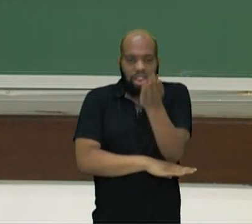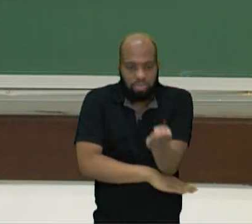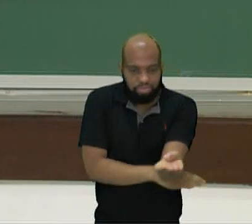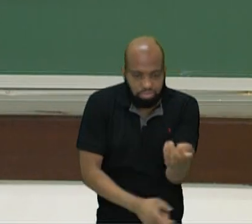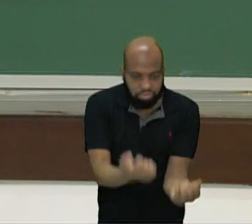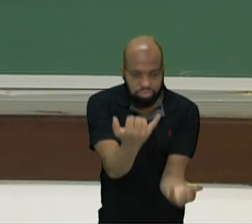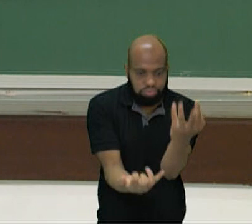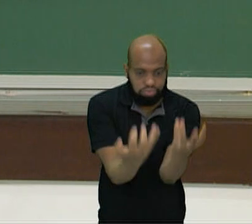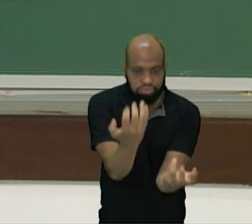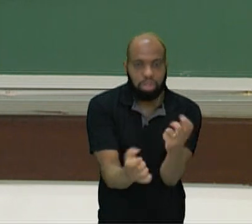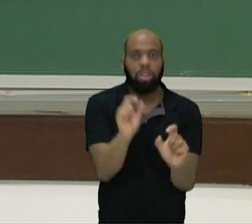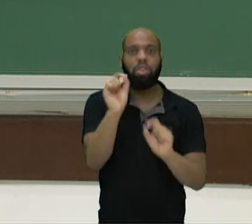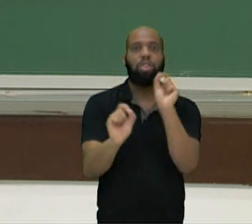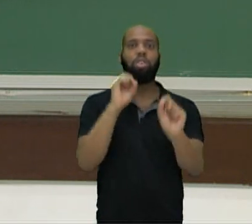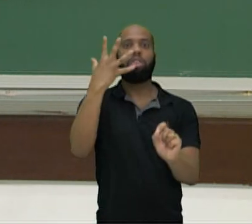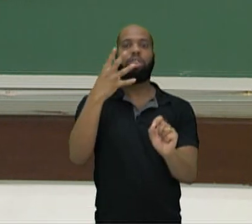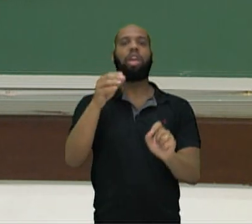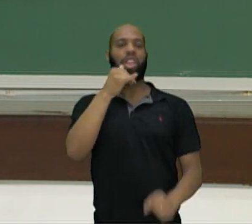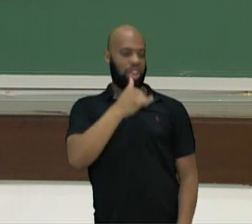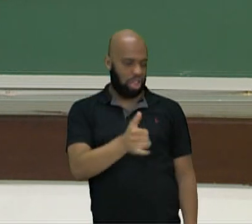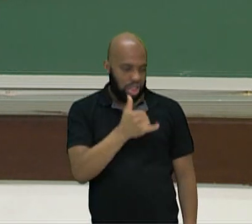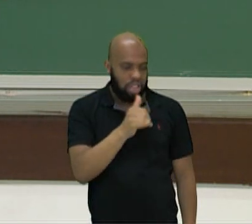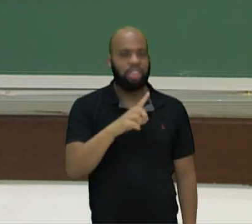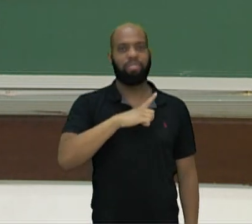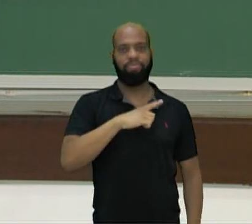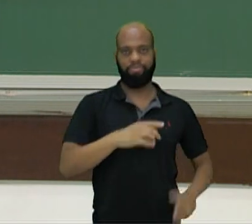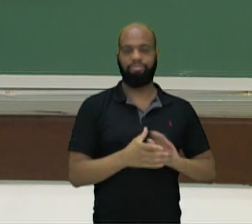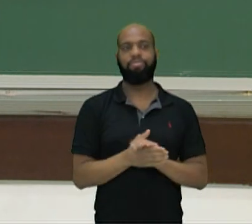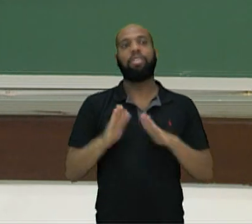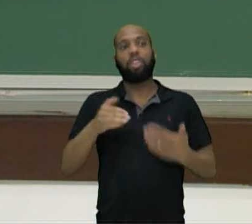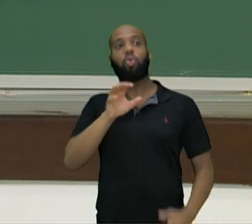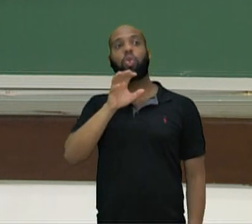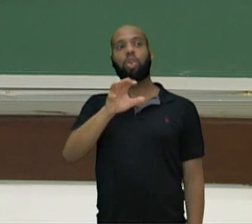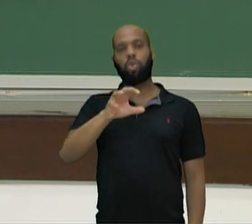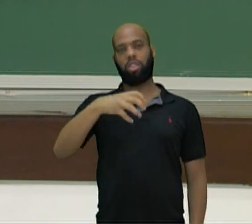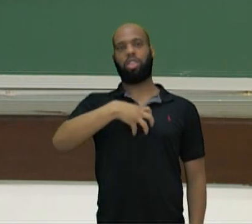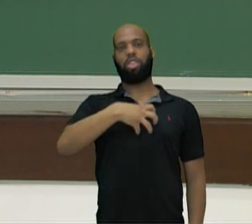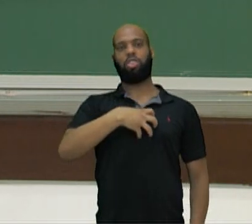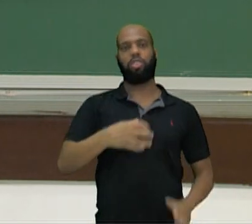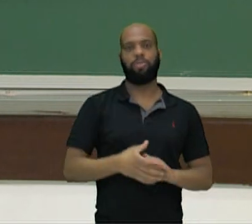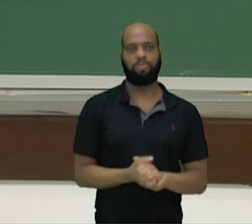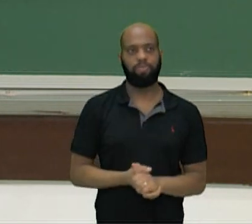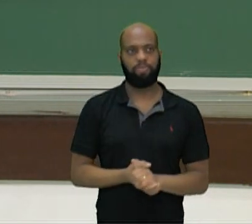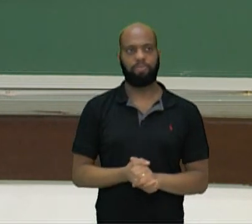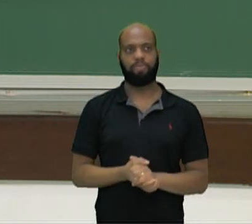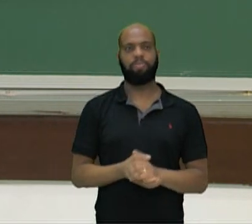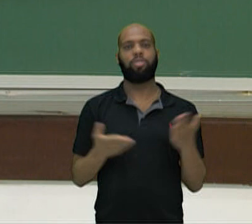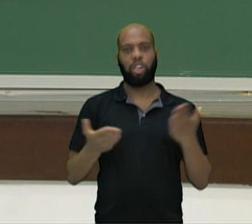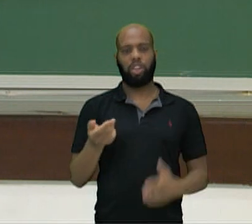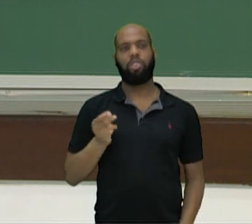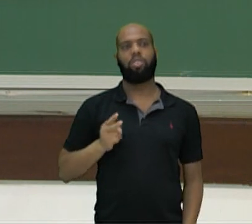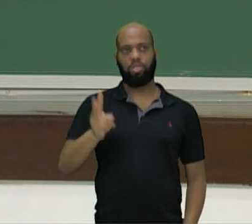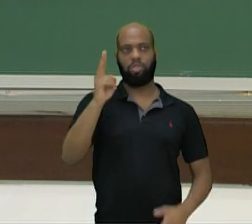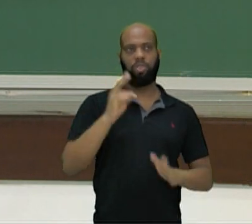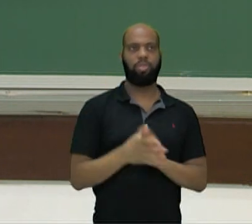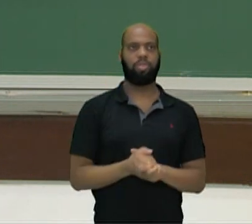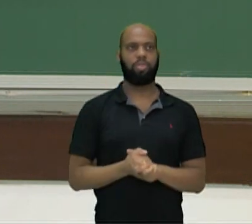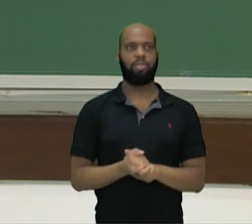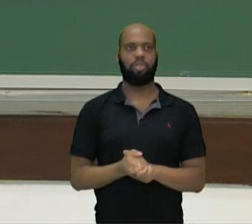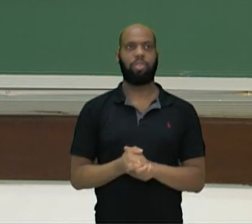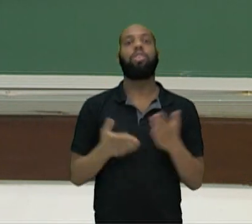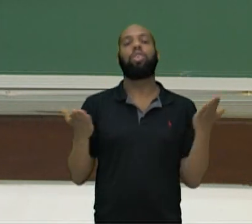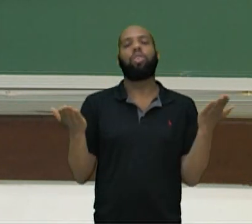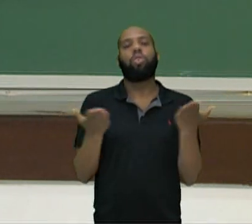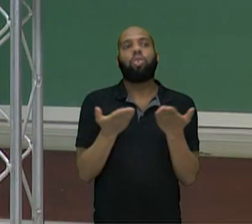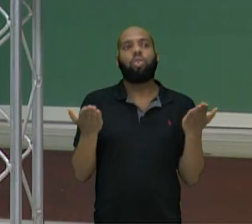se transformar aquilo em energia, né? Esse era o sentido, tá bom? Vamos lá?